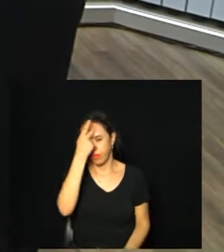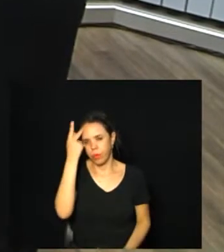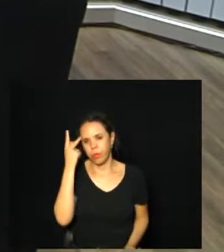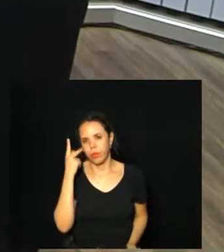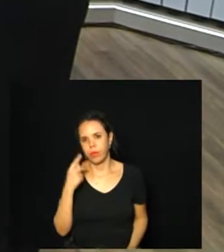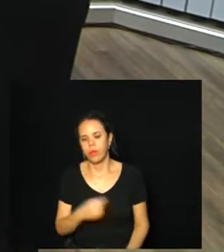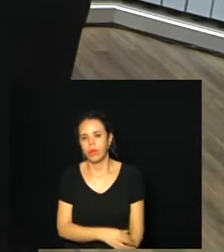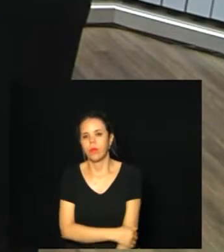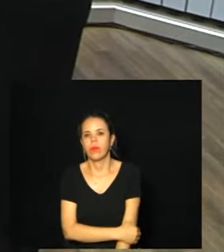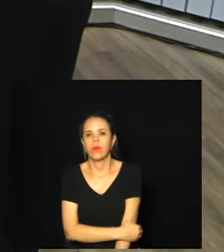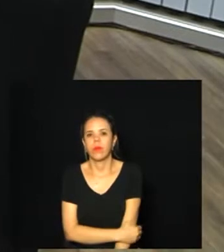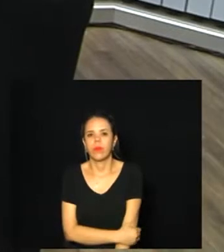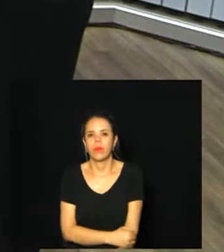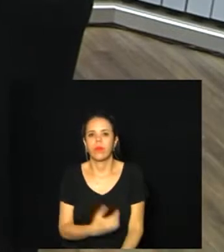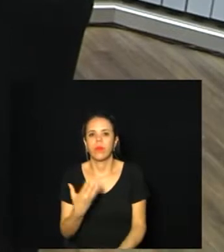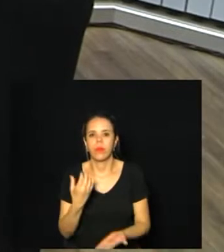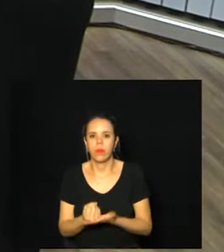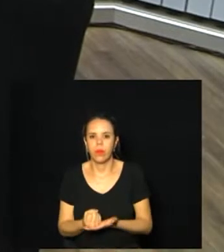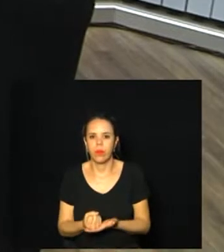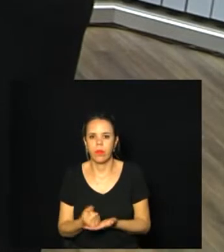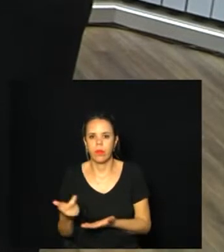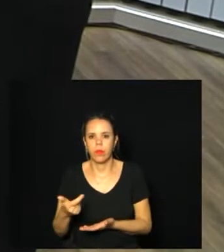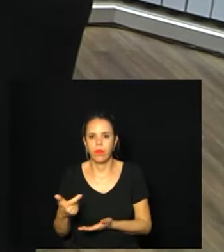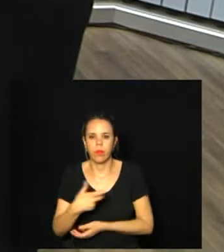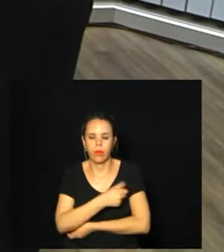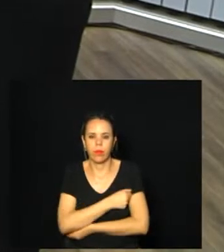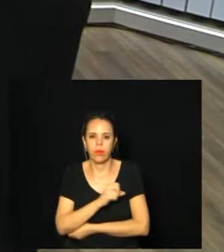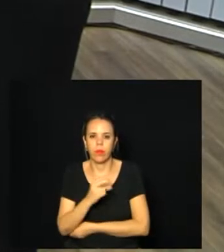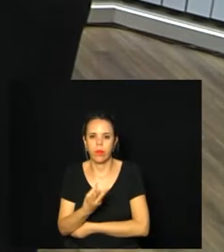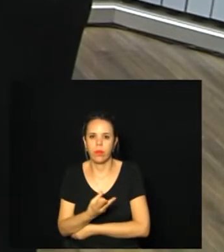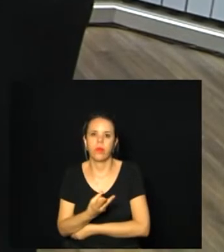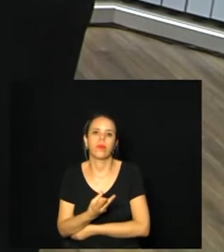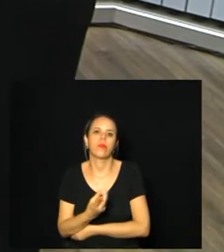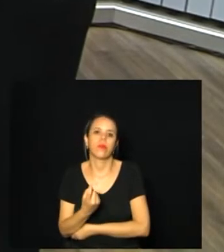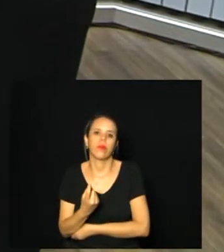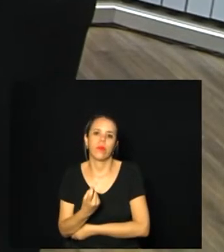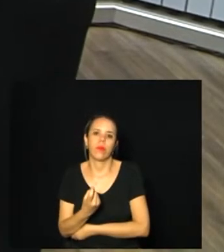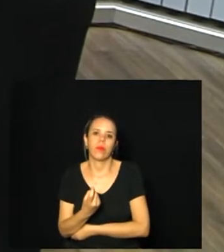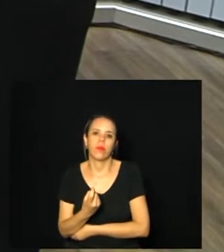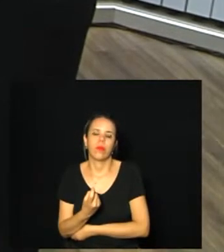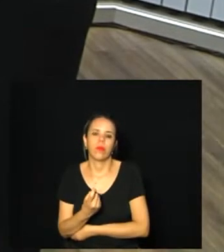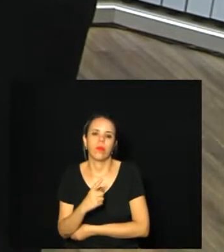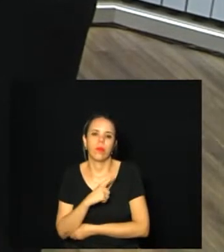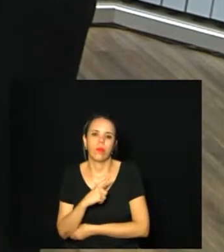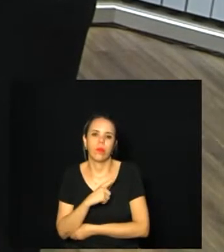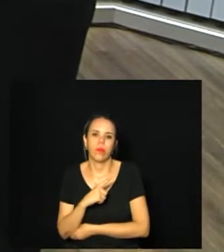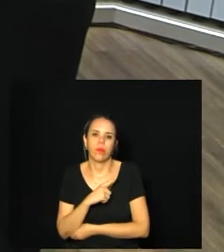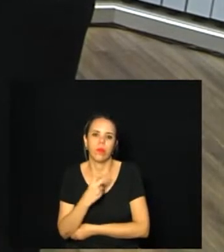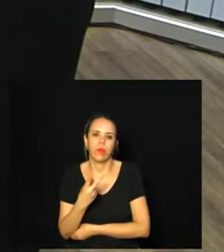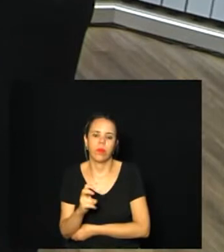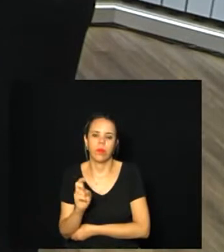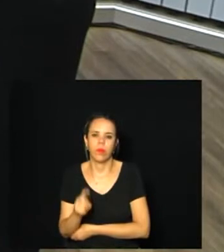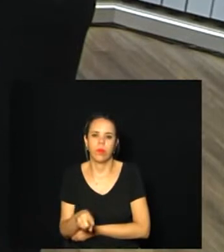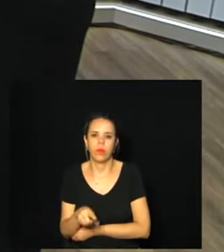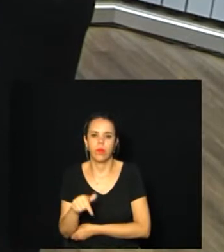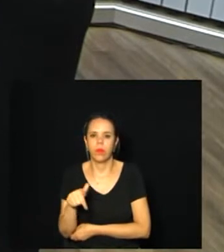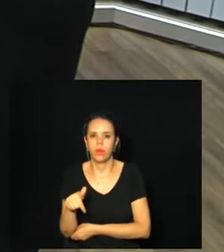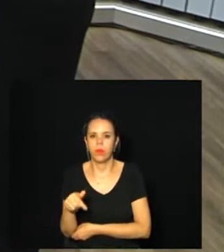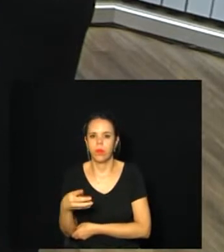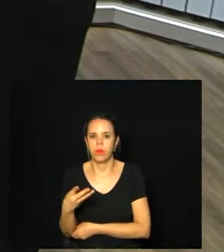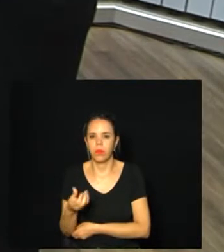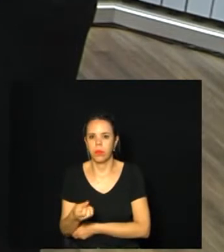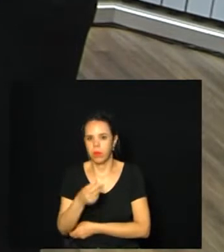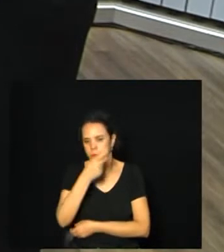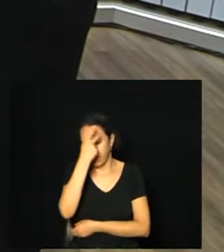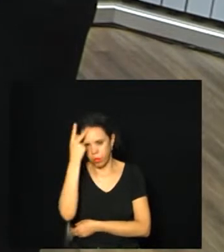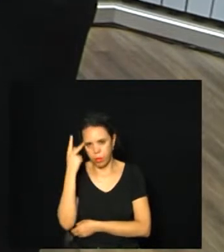pessoas receberam a segunda dose ou a vacina de dose única. E nós temos agora 25.746